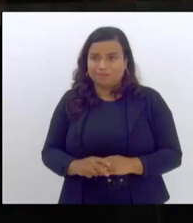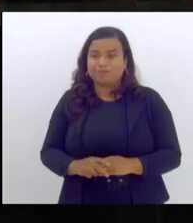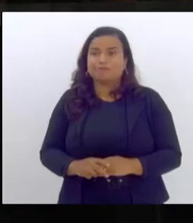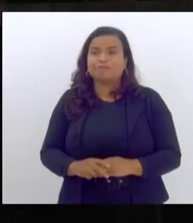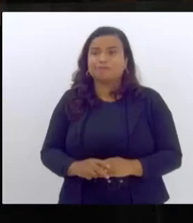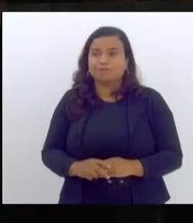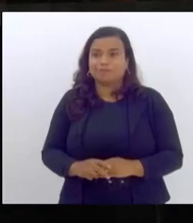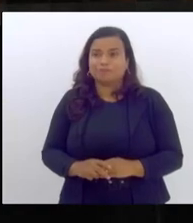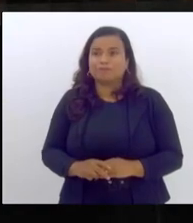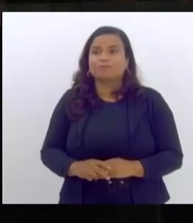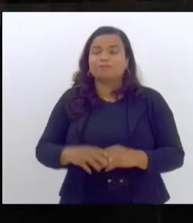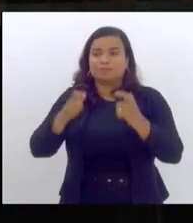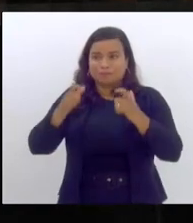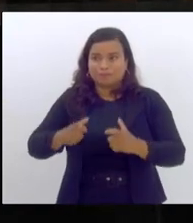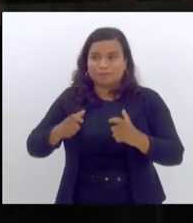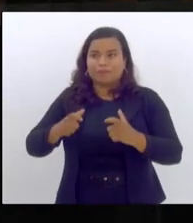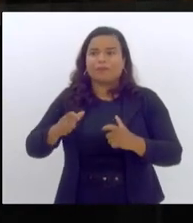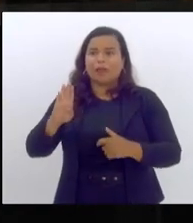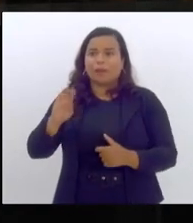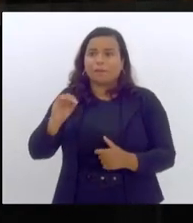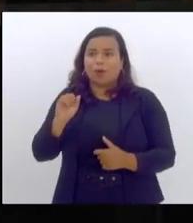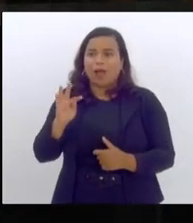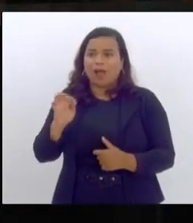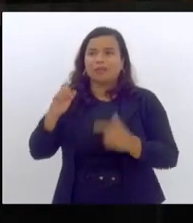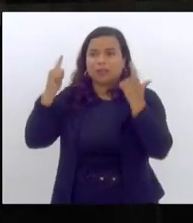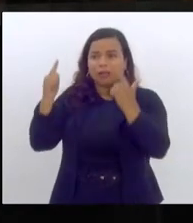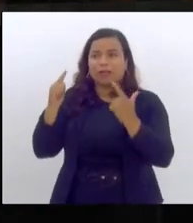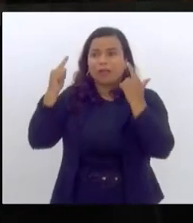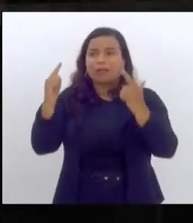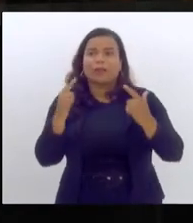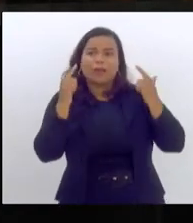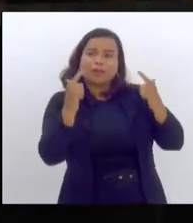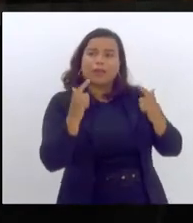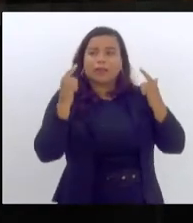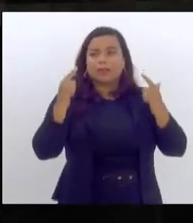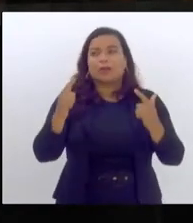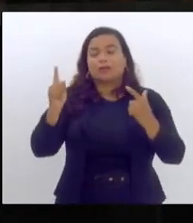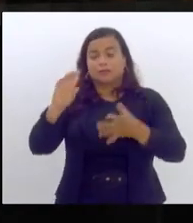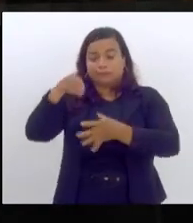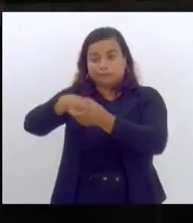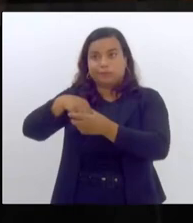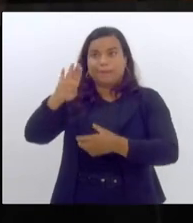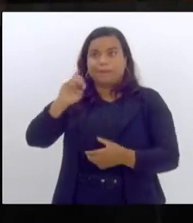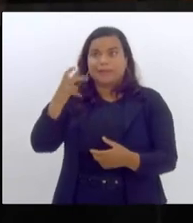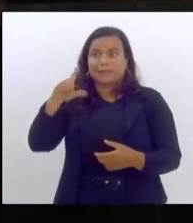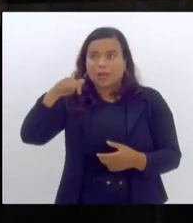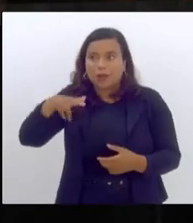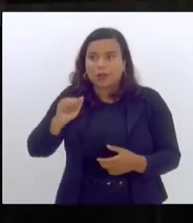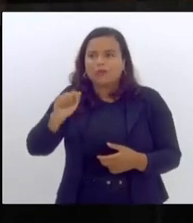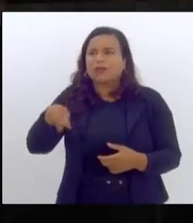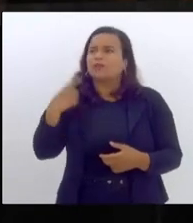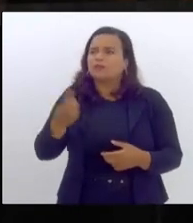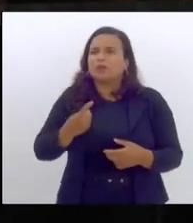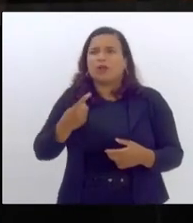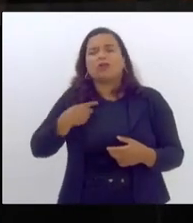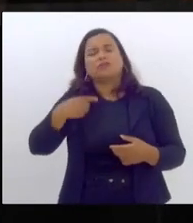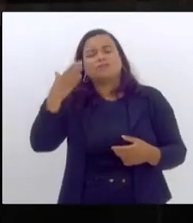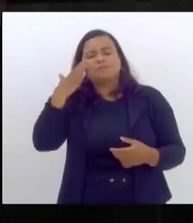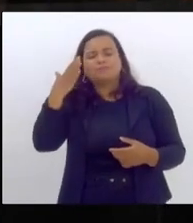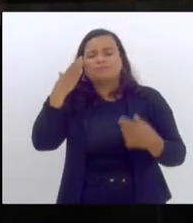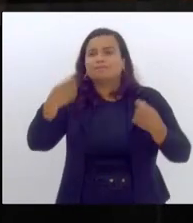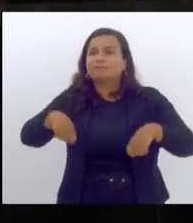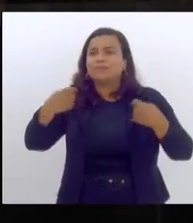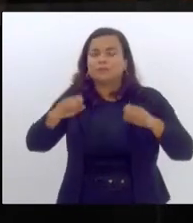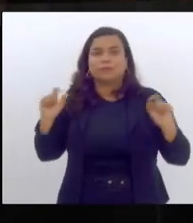em uma boate em Barcelona, a gente vê o quanto que nós aqui também precisamos ver essas ações internacionais